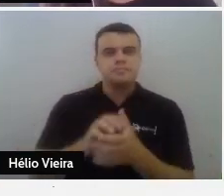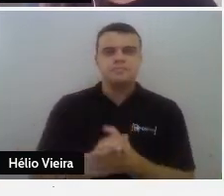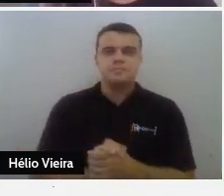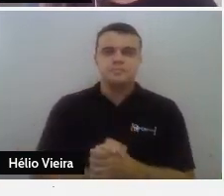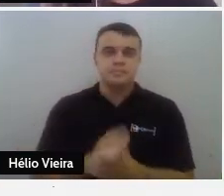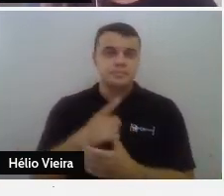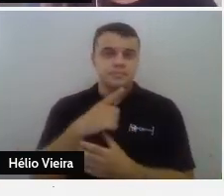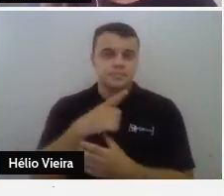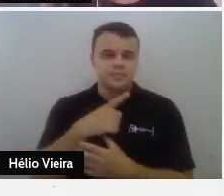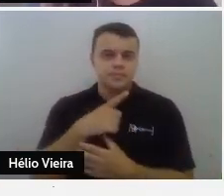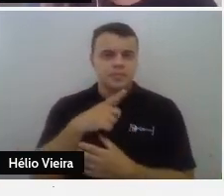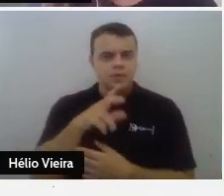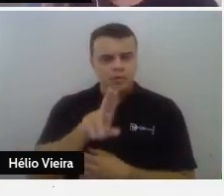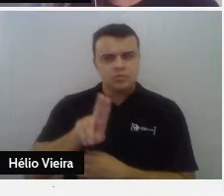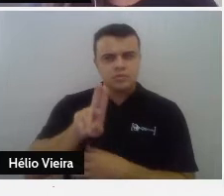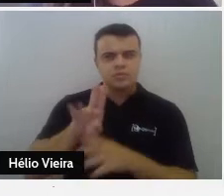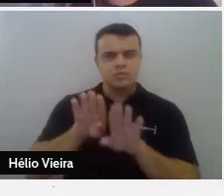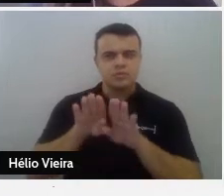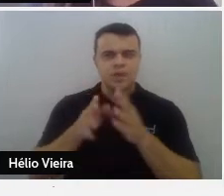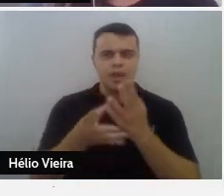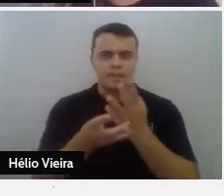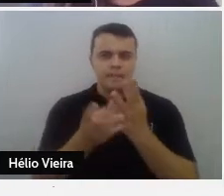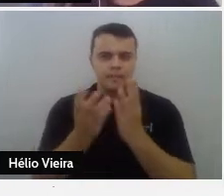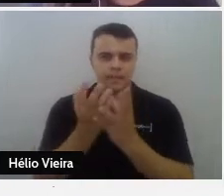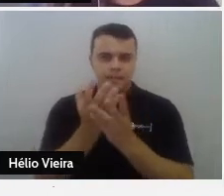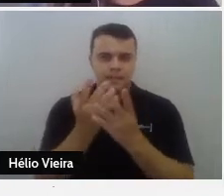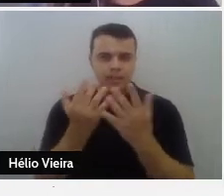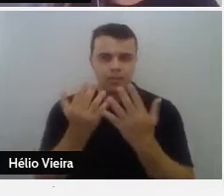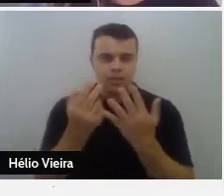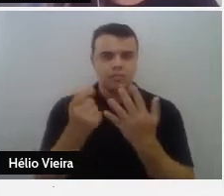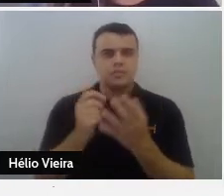para serem usados manualmente,